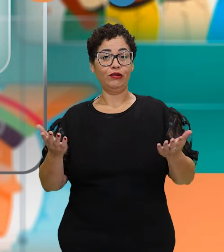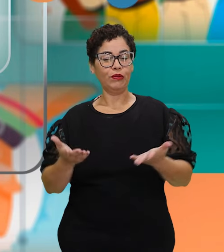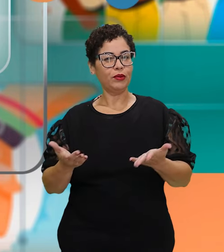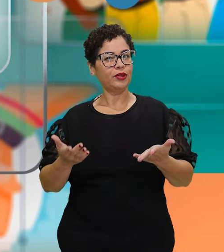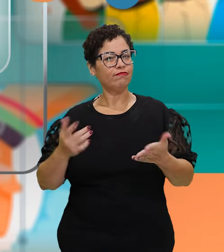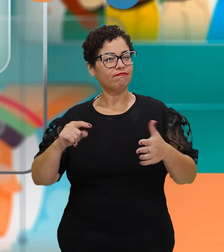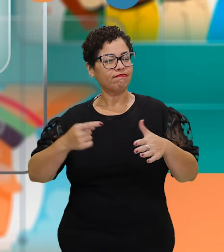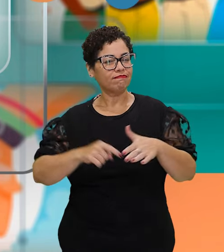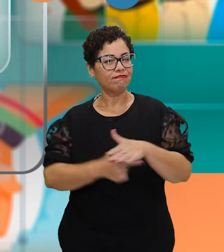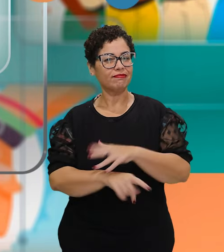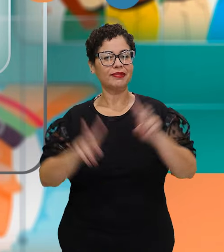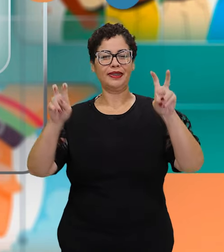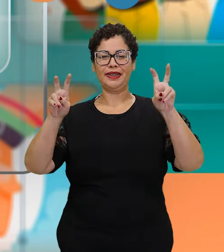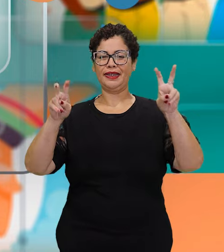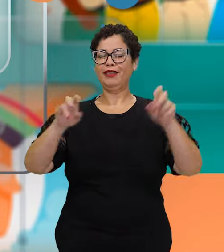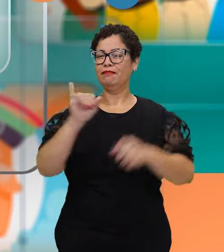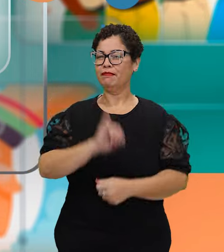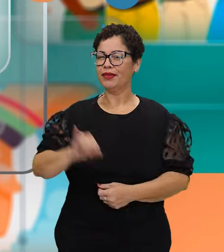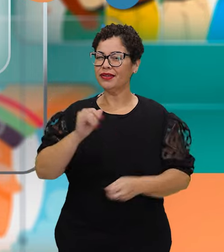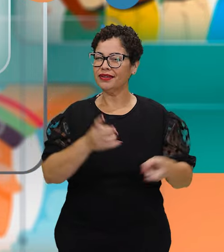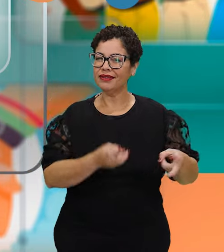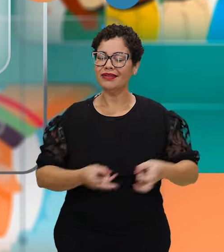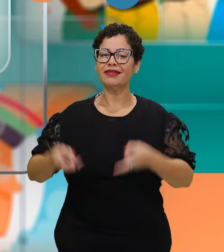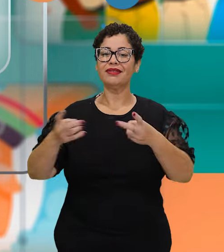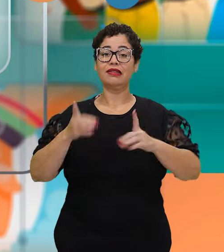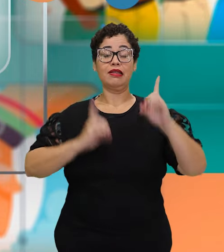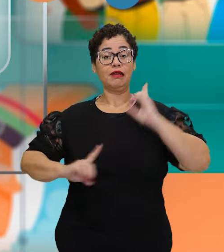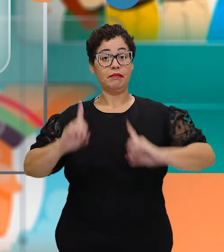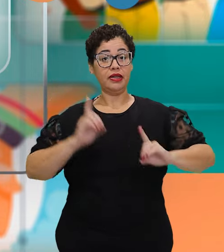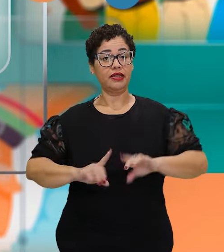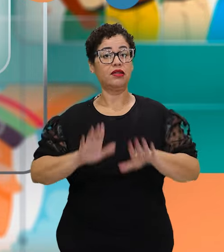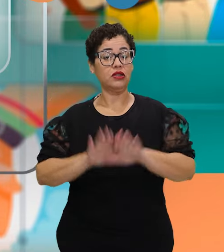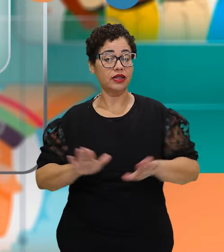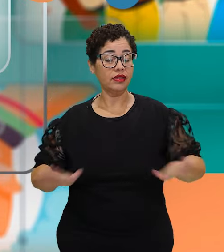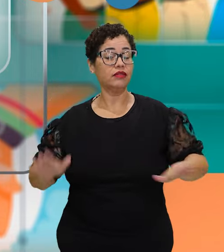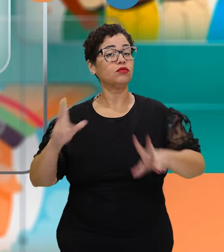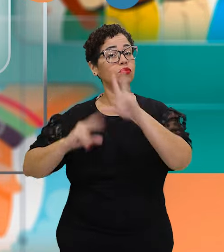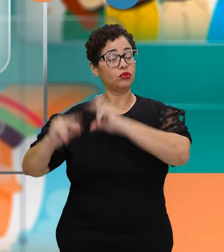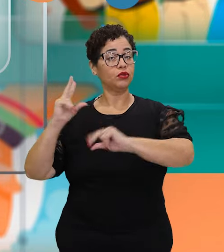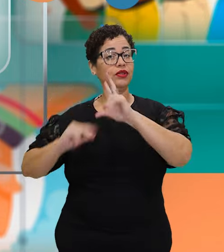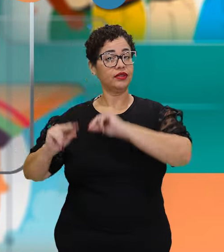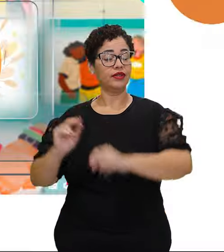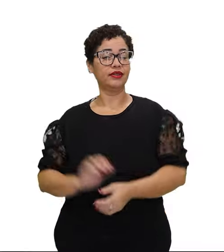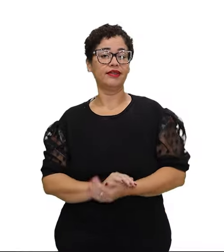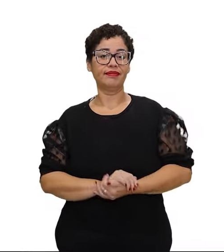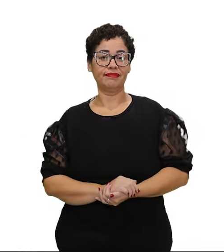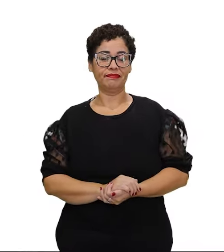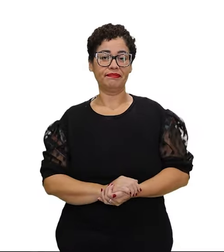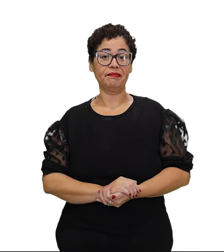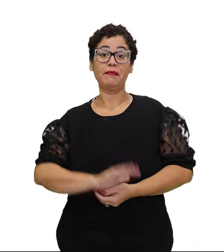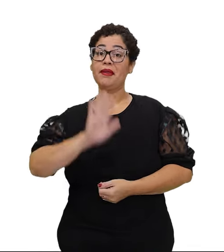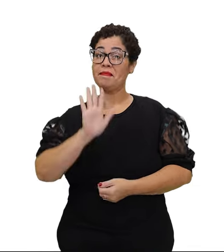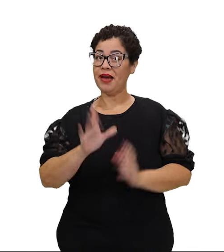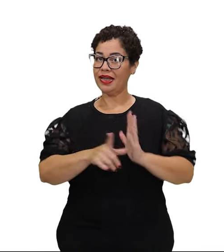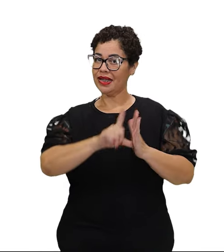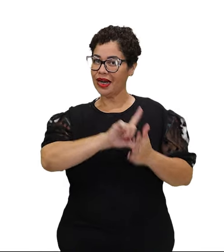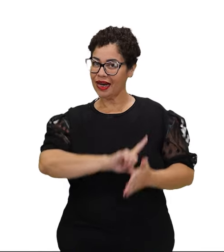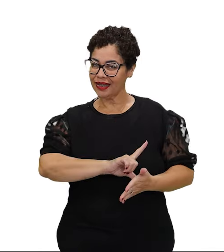Hoje mergulharemos em um tema muito importante, a depressão em crianças e adolescentes. Mas